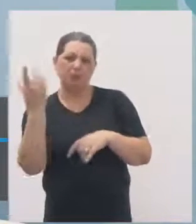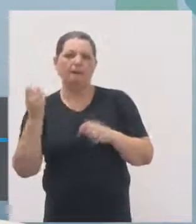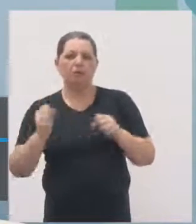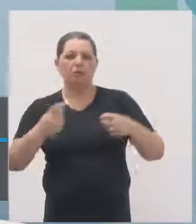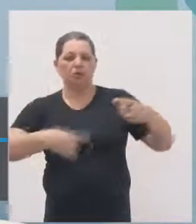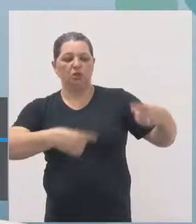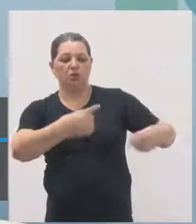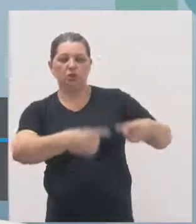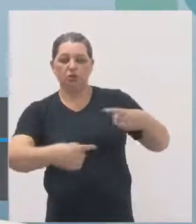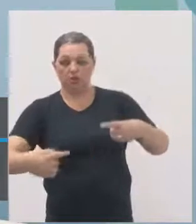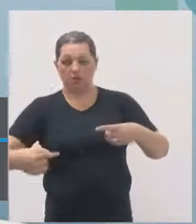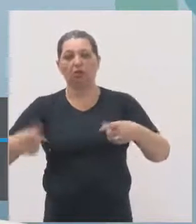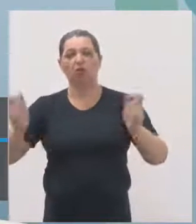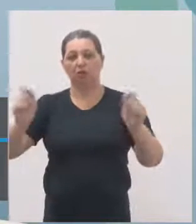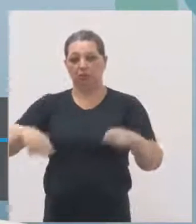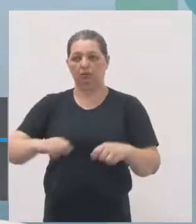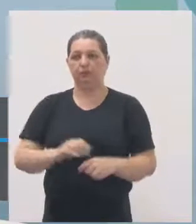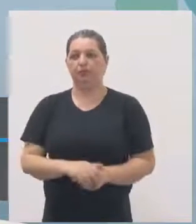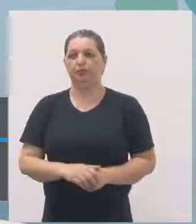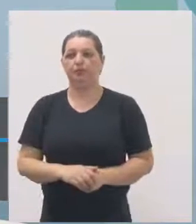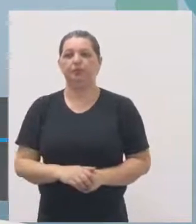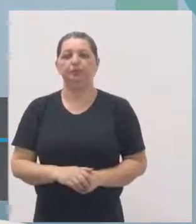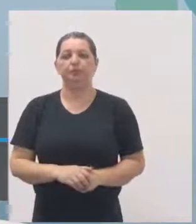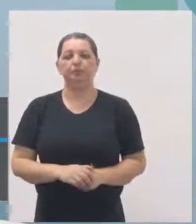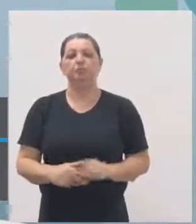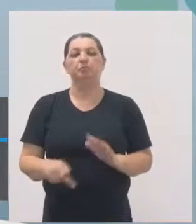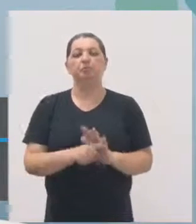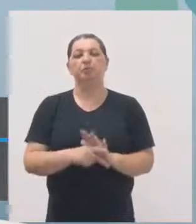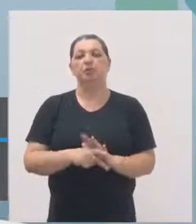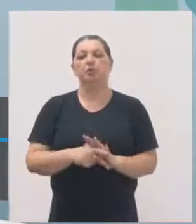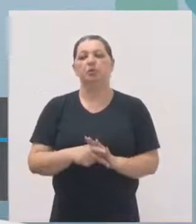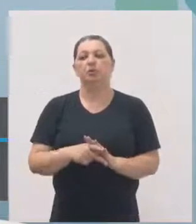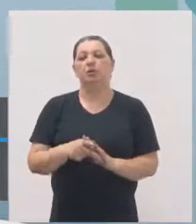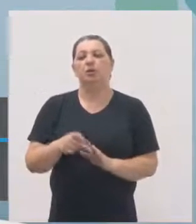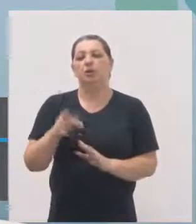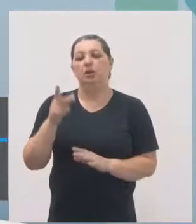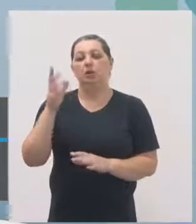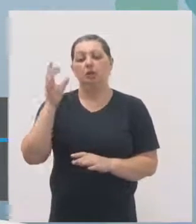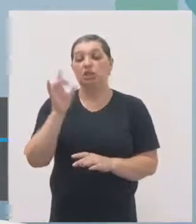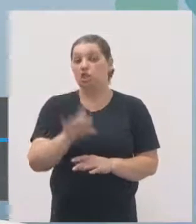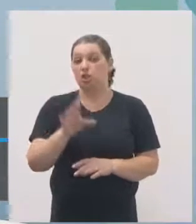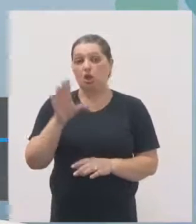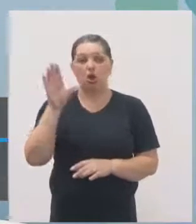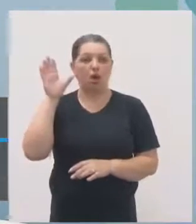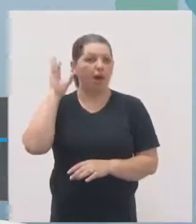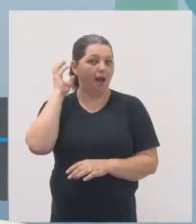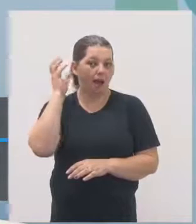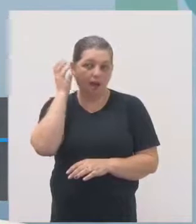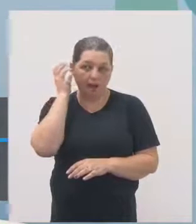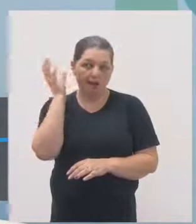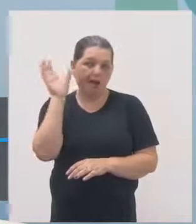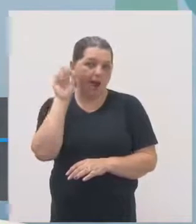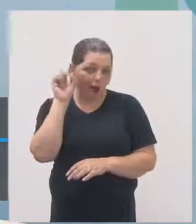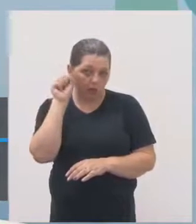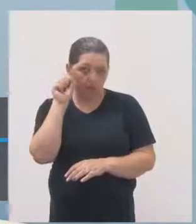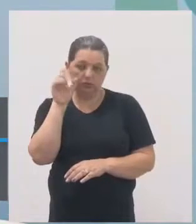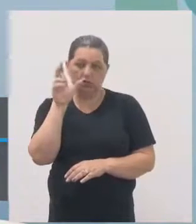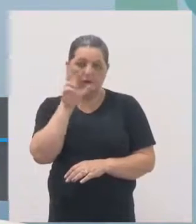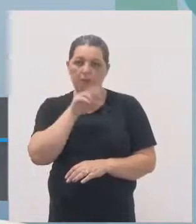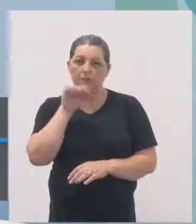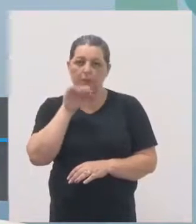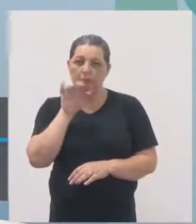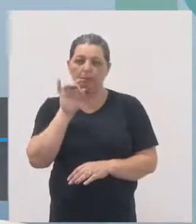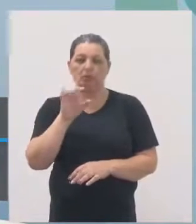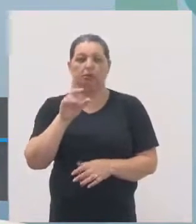ali e nesse formato de áudio, tá? Não tem vídeo, é áudio, tá bom? O Gils colocou aqui uma entrevista,